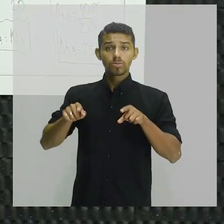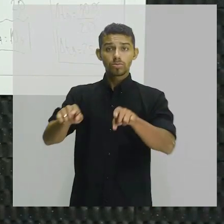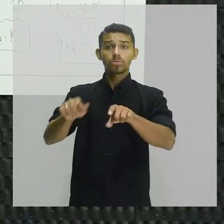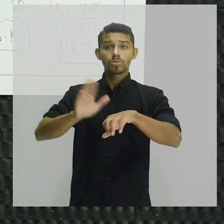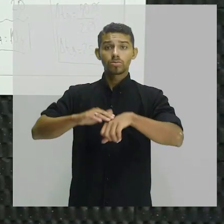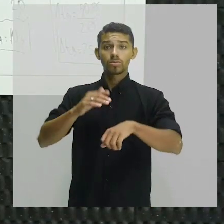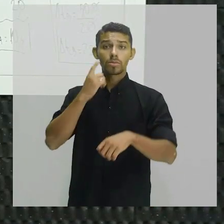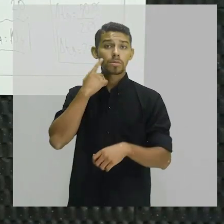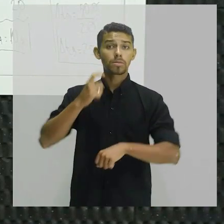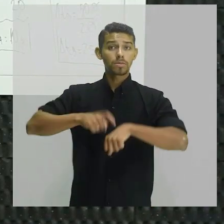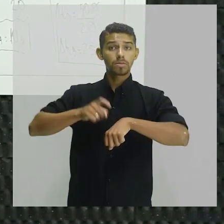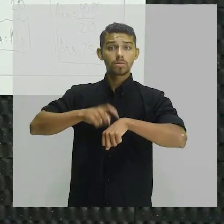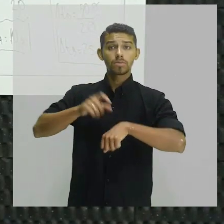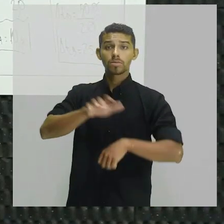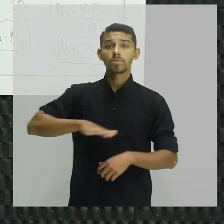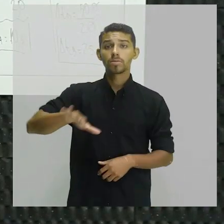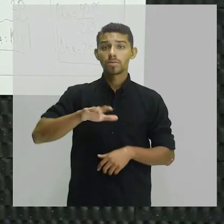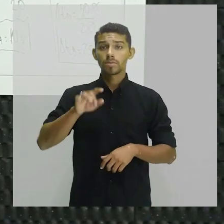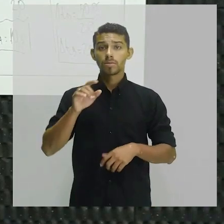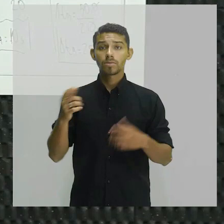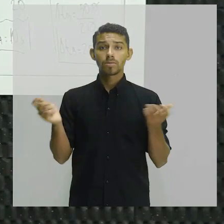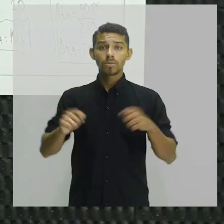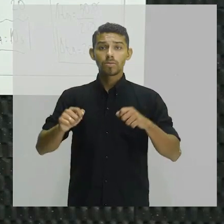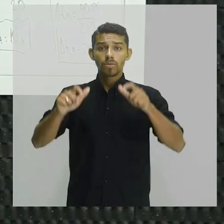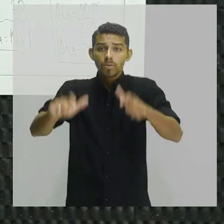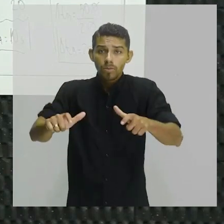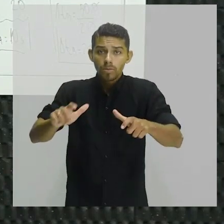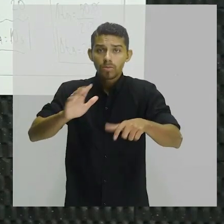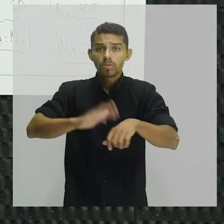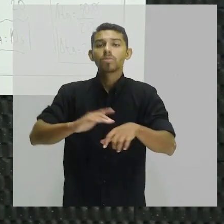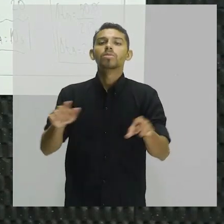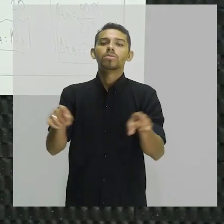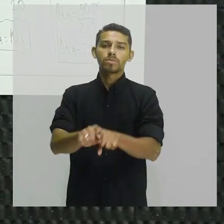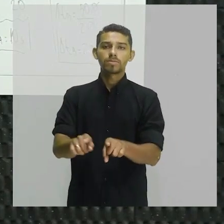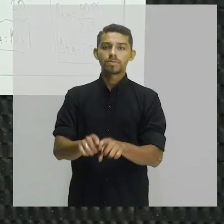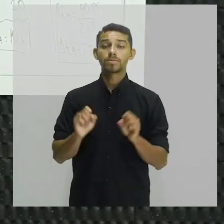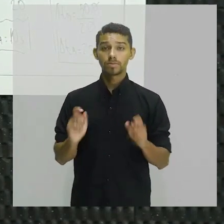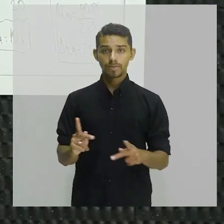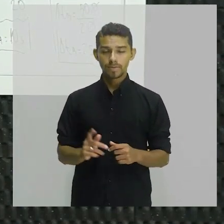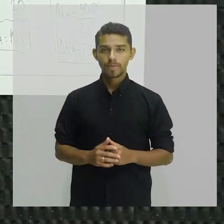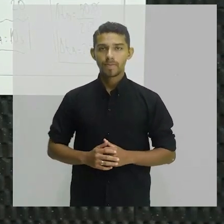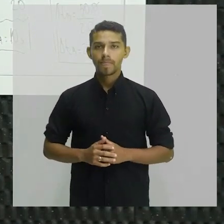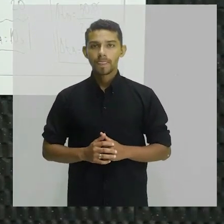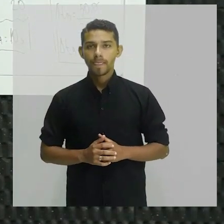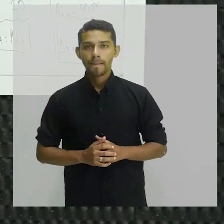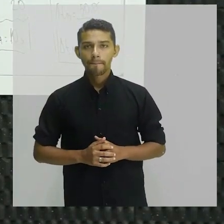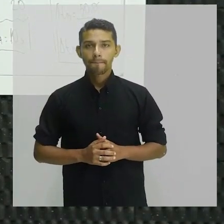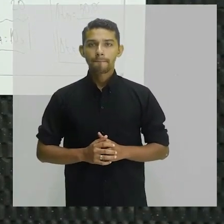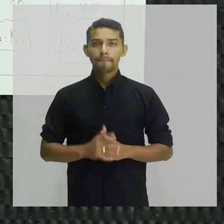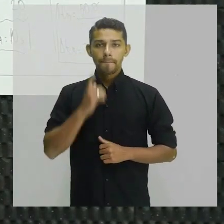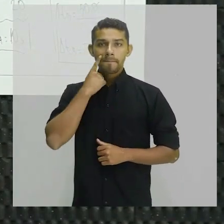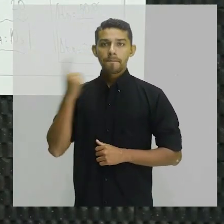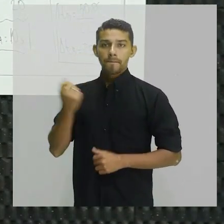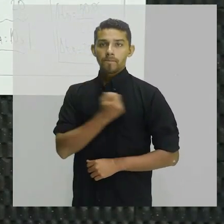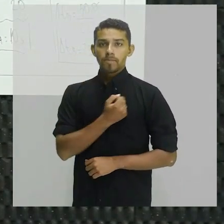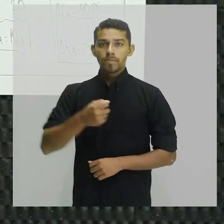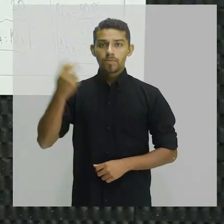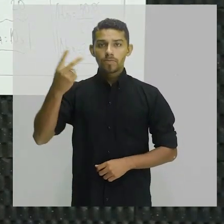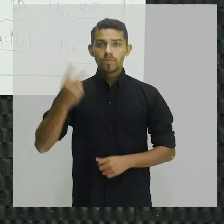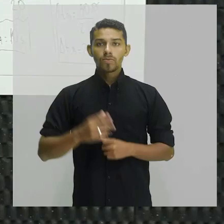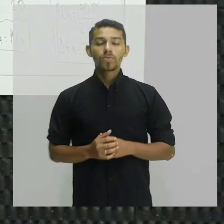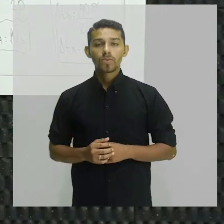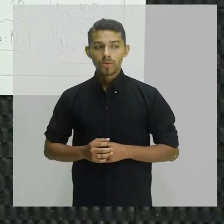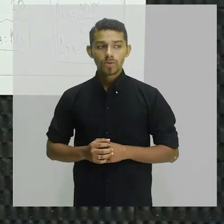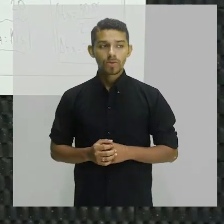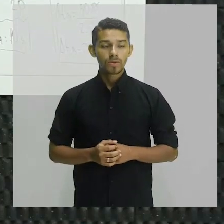a espaço por tempo. Né? Essa função de espaço por tempo também é uma reta. Tá ok? Bom, então vamos para a questão 2. Né? Então a